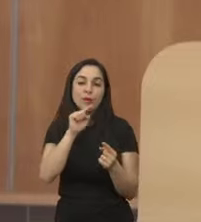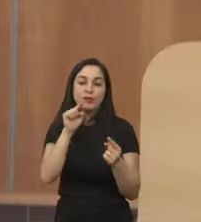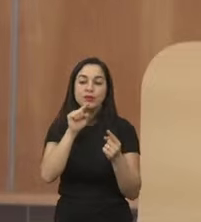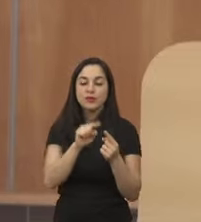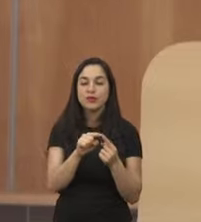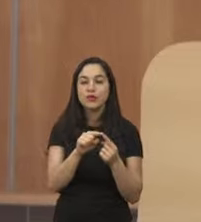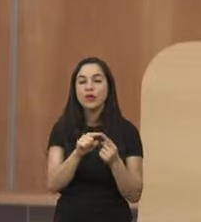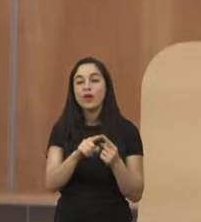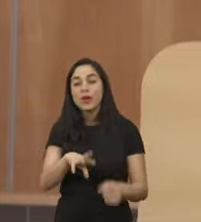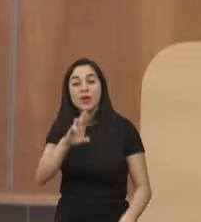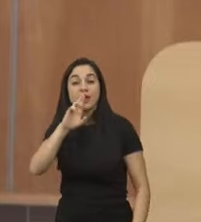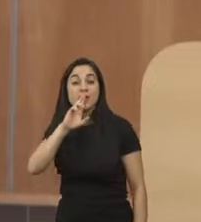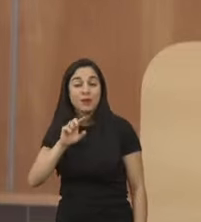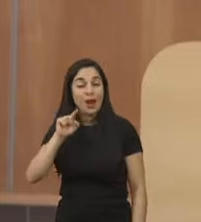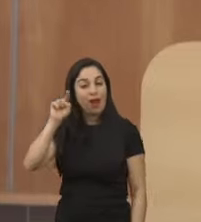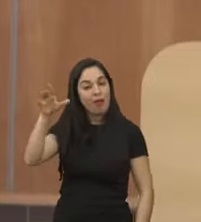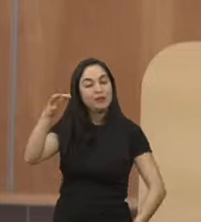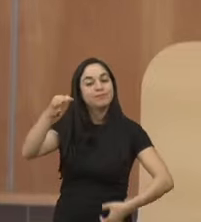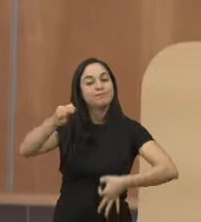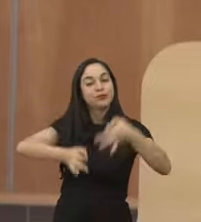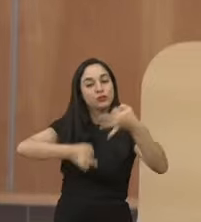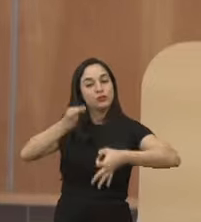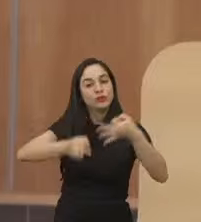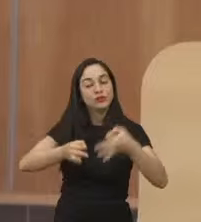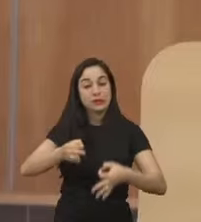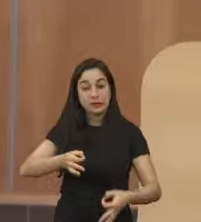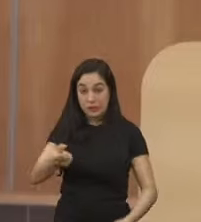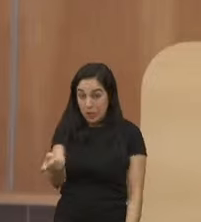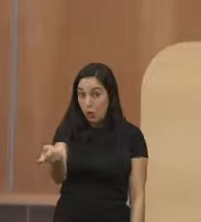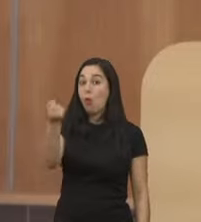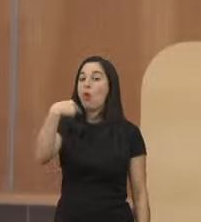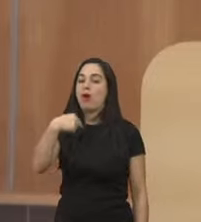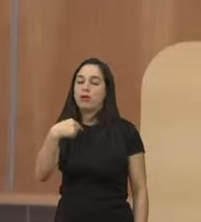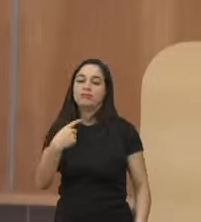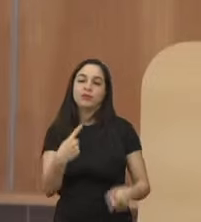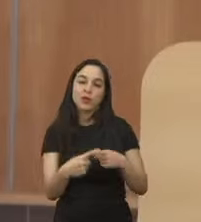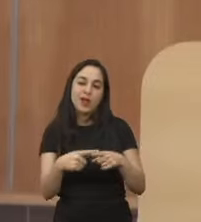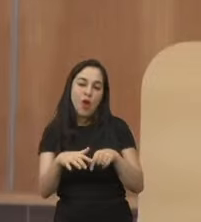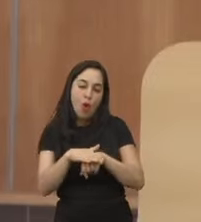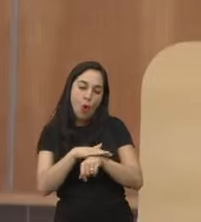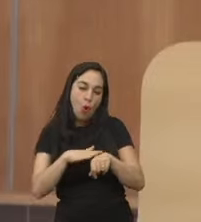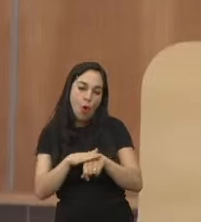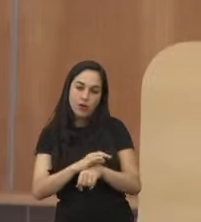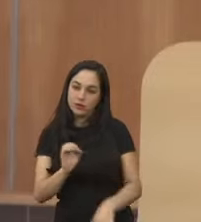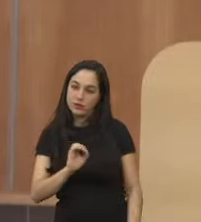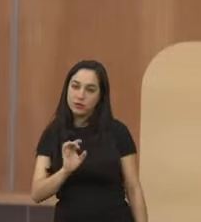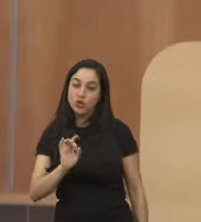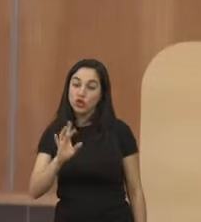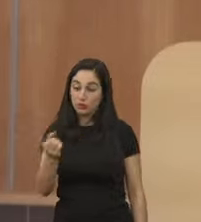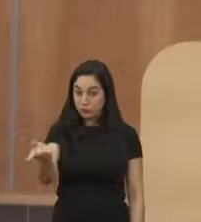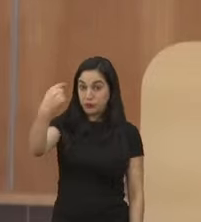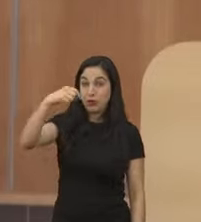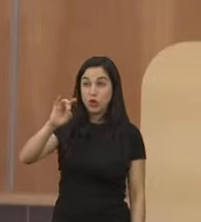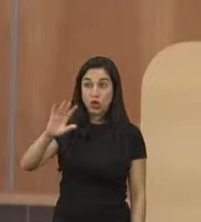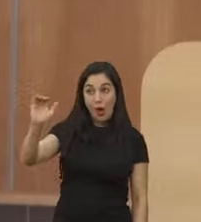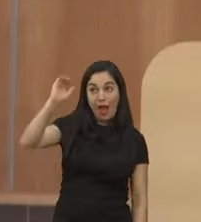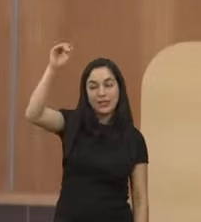responder para o judiciário essa ordem, porque diálogo não tem, eles só ouvem quando é de baixo para cima, quando é ordem.